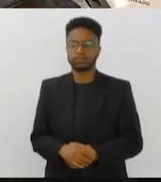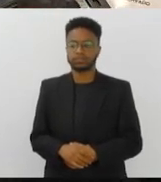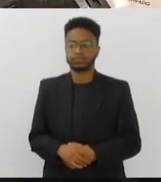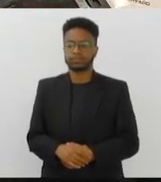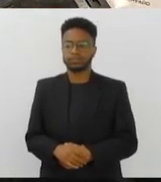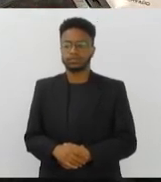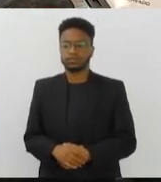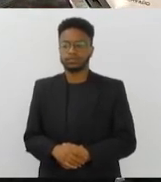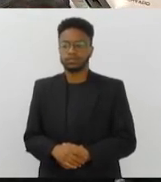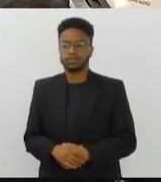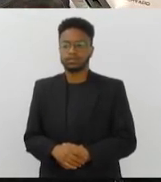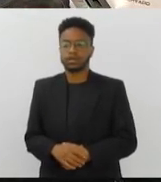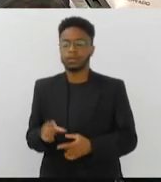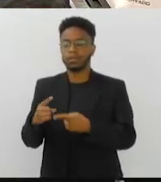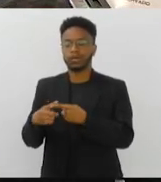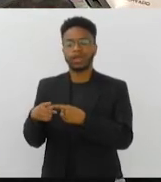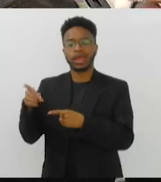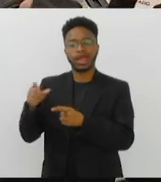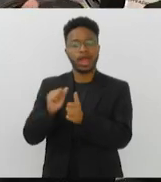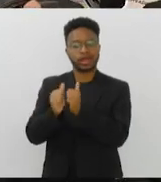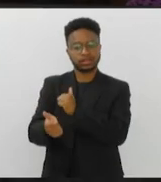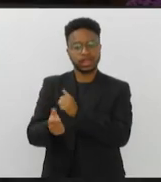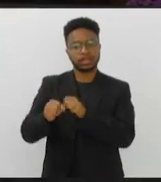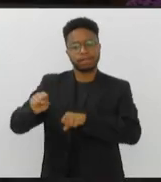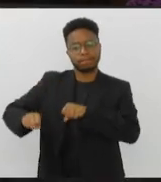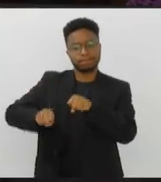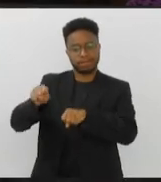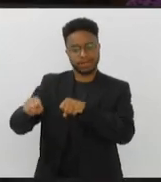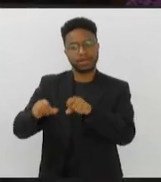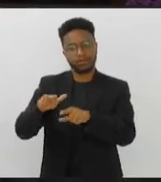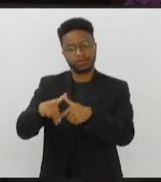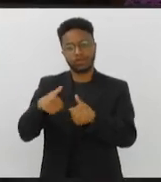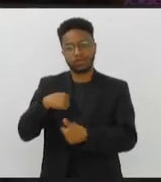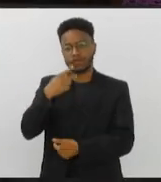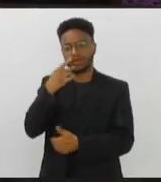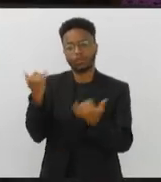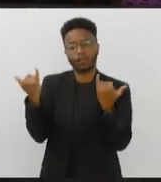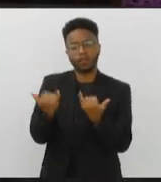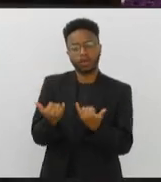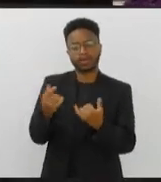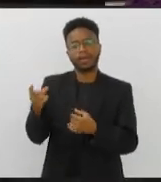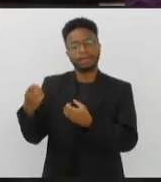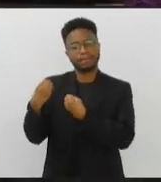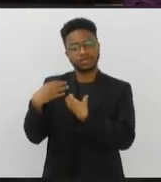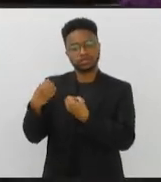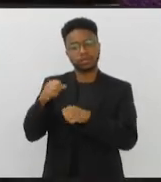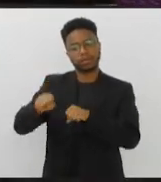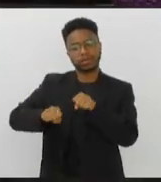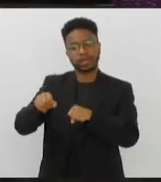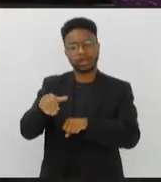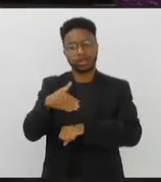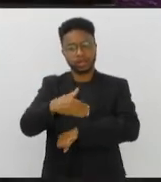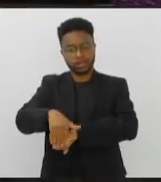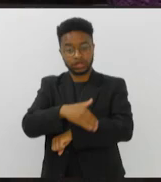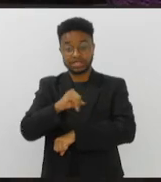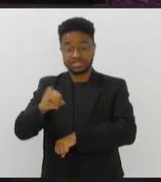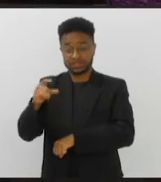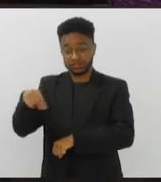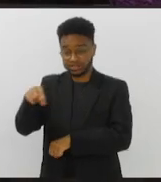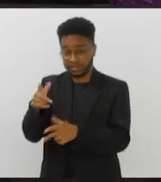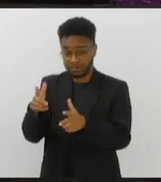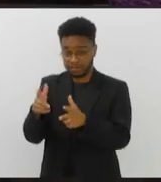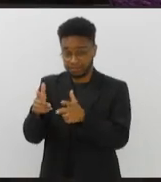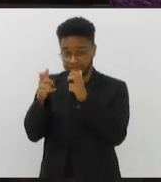É, porque ele é atleta, pedala muito, por isso eu chamo ele de Magricelinho. Me ensinou a pedalar na rua, quando vocês veem fazendo travessura na